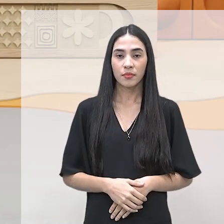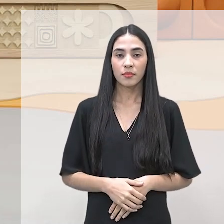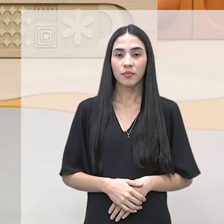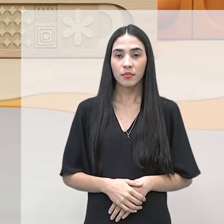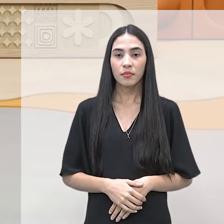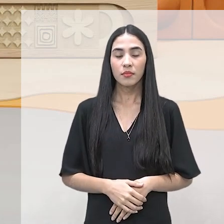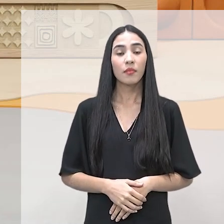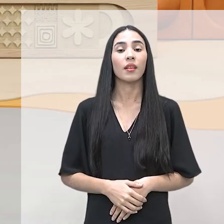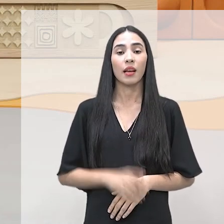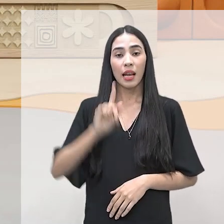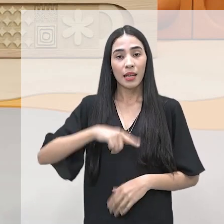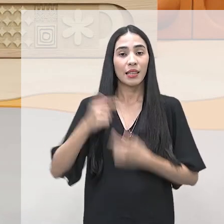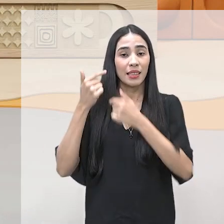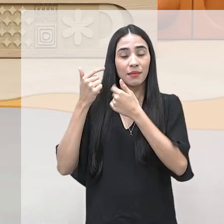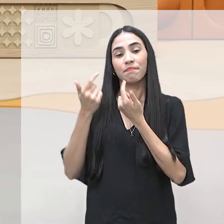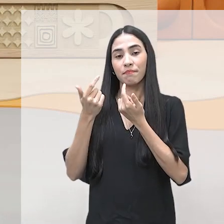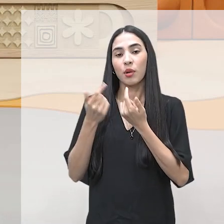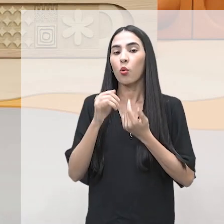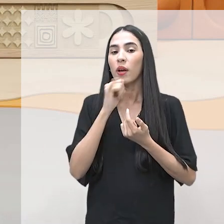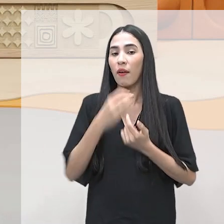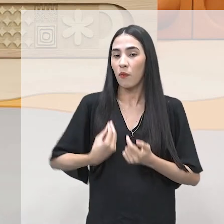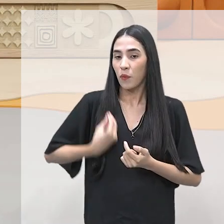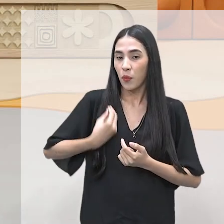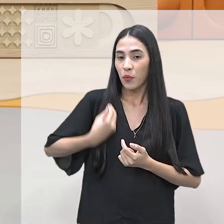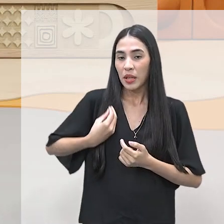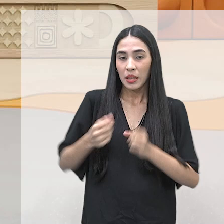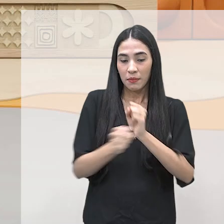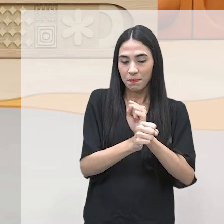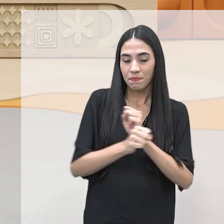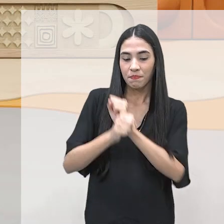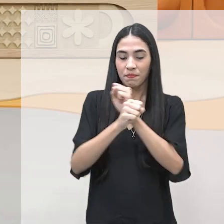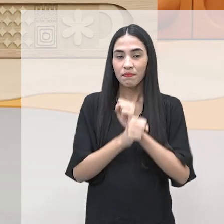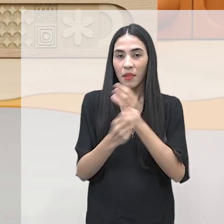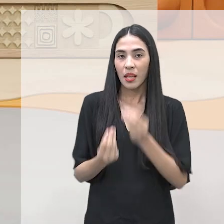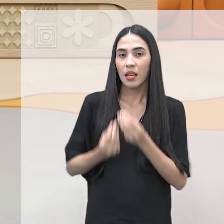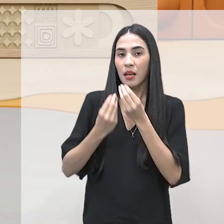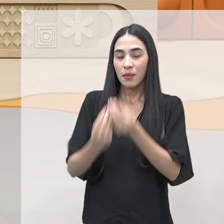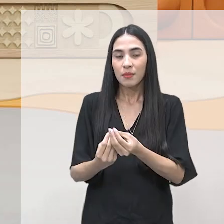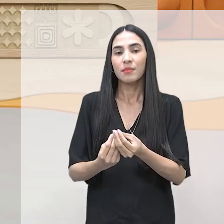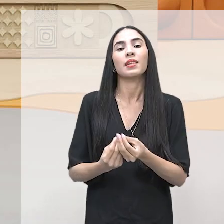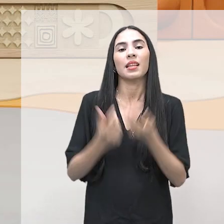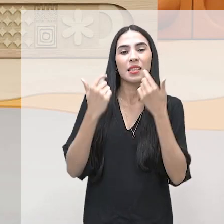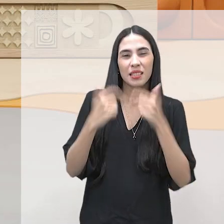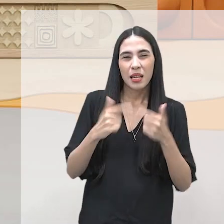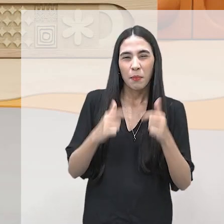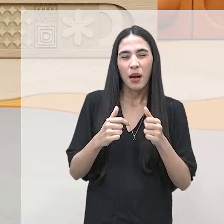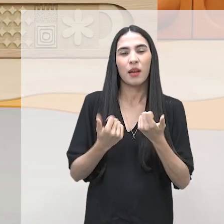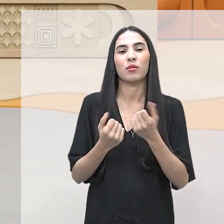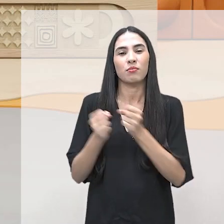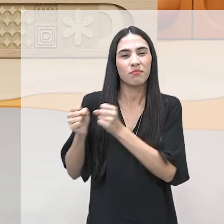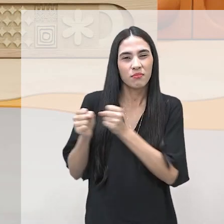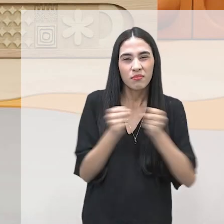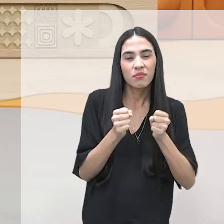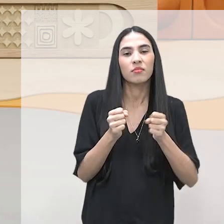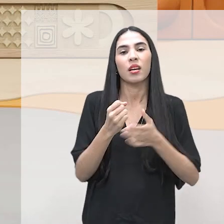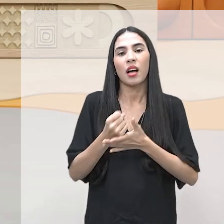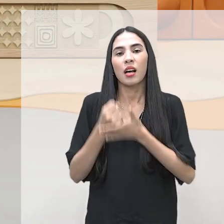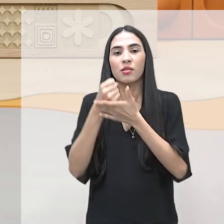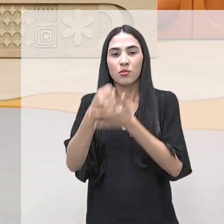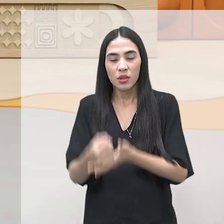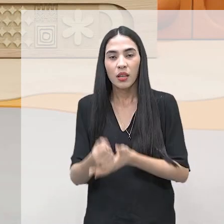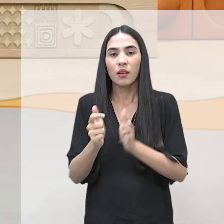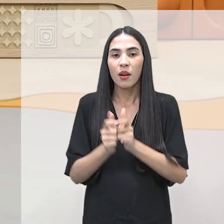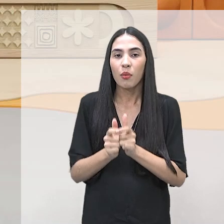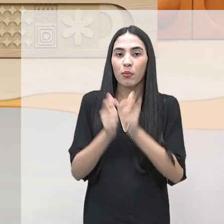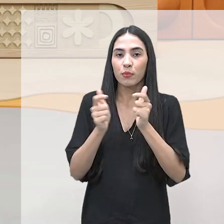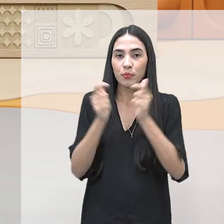a herança que os escravizados receberam por séculos e séculos de trabalhos forçados para, de certa forma, ajudar a